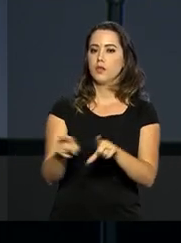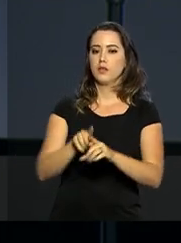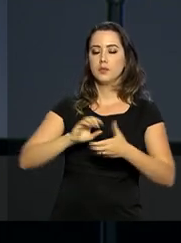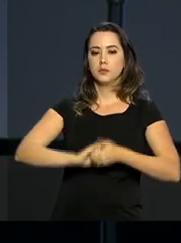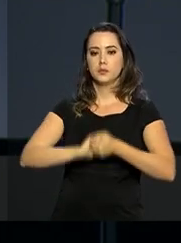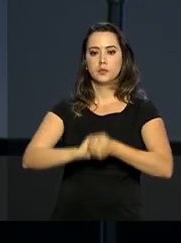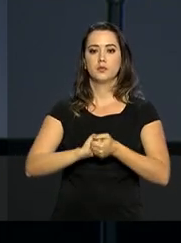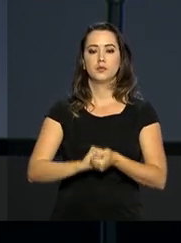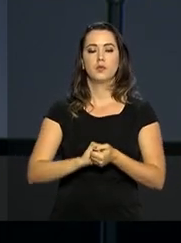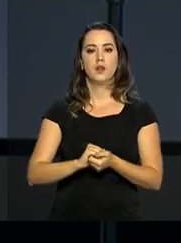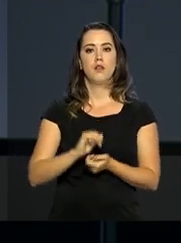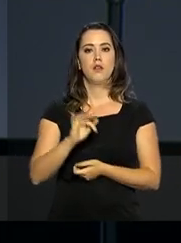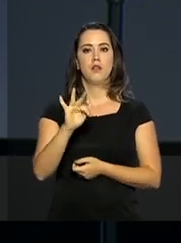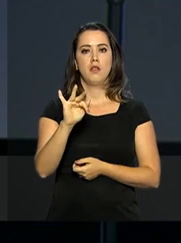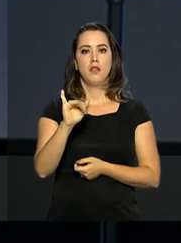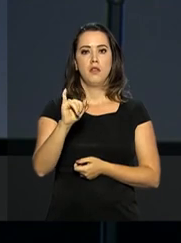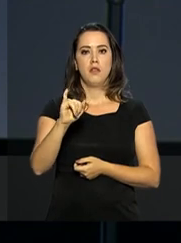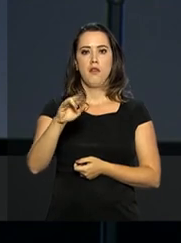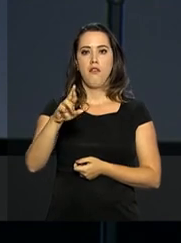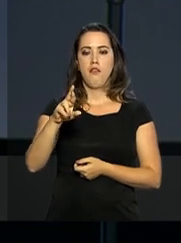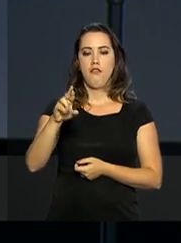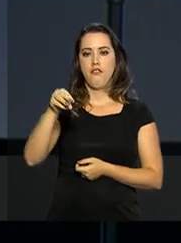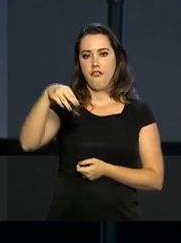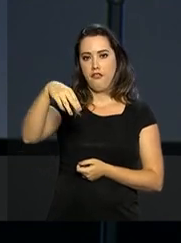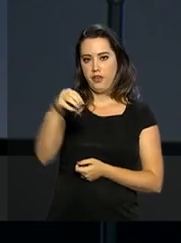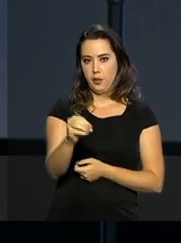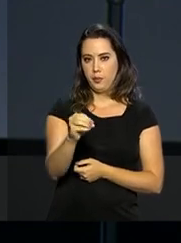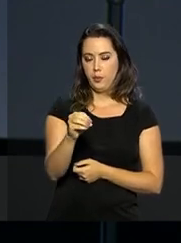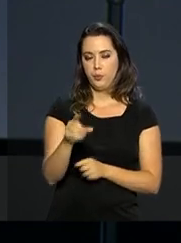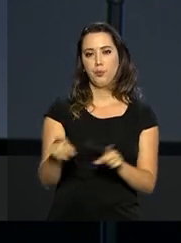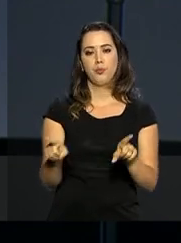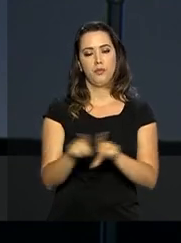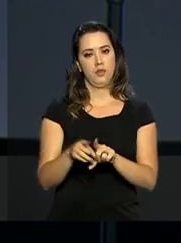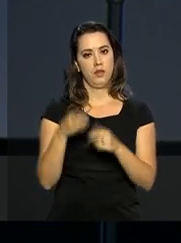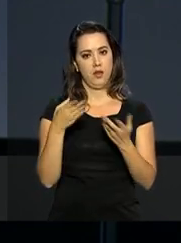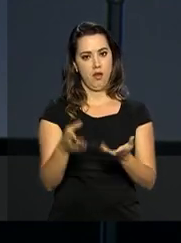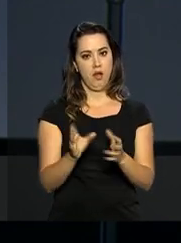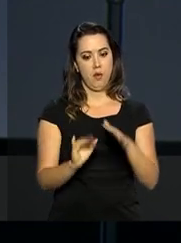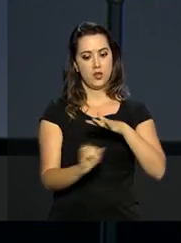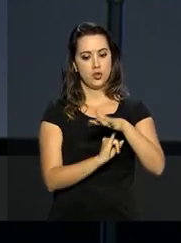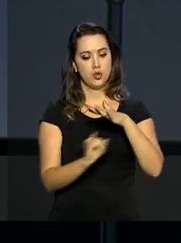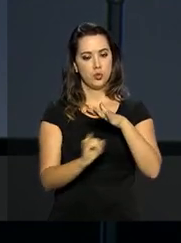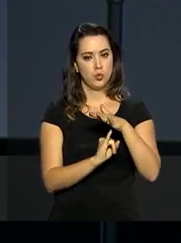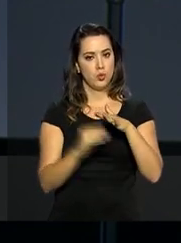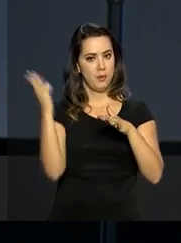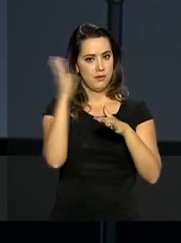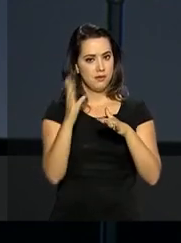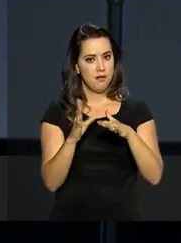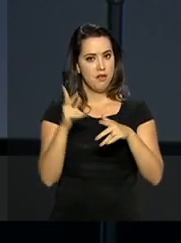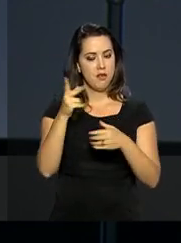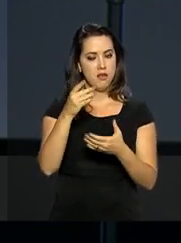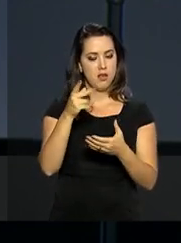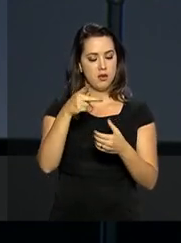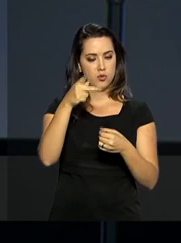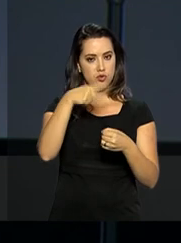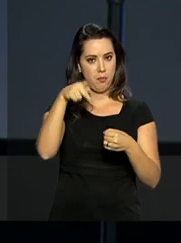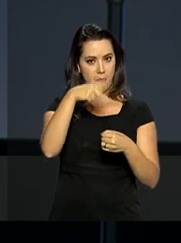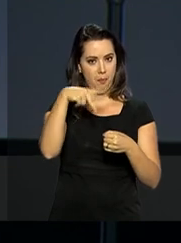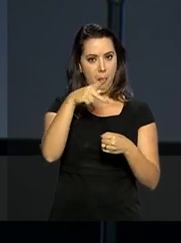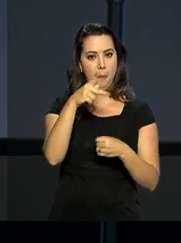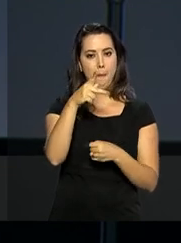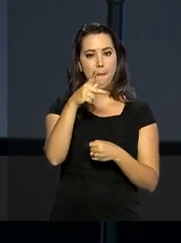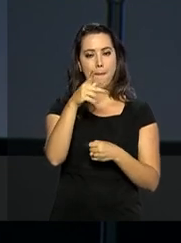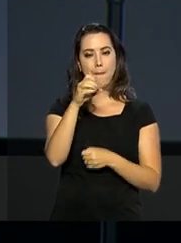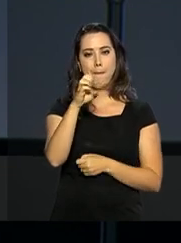cumprimentar o Firmo, portanto, meus cumprimentos ao Instituto Brasileiro de Petróleo, por mais uma edição deste encontro.